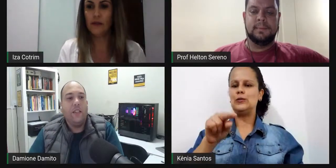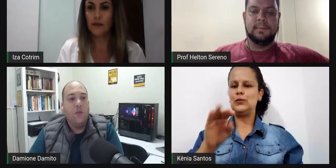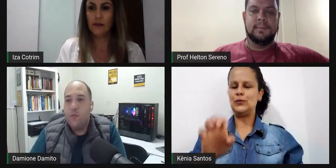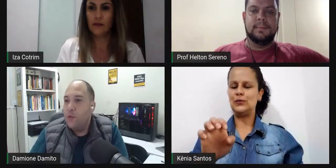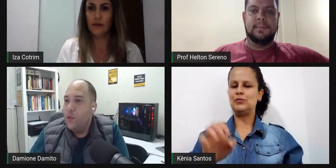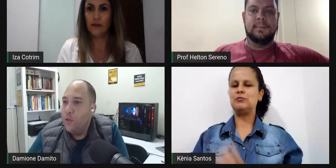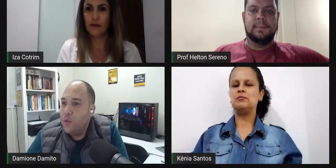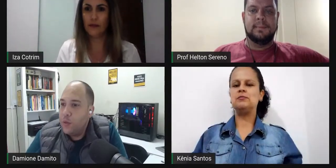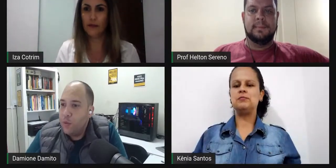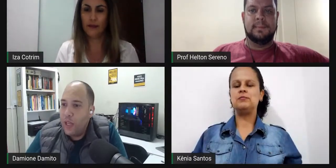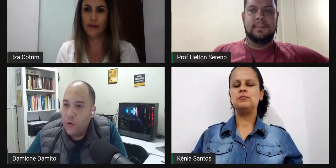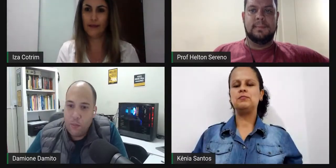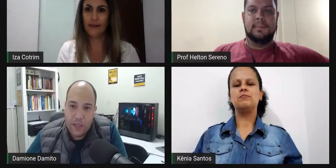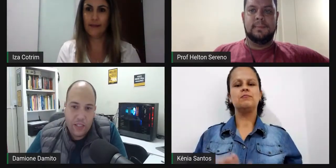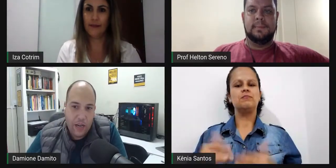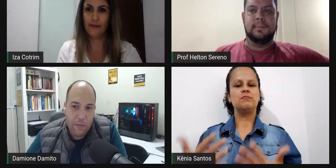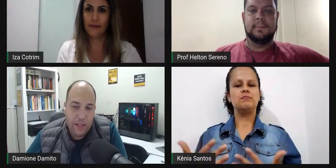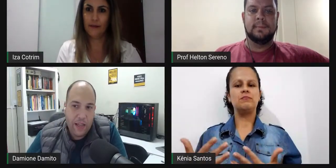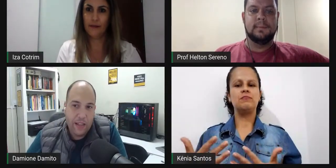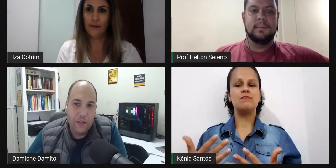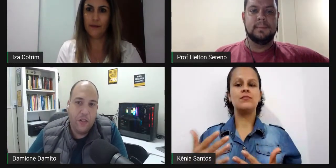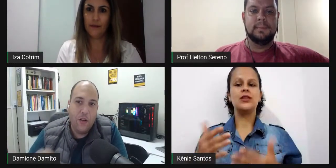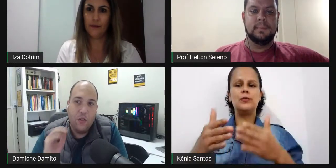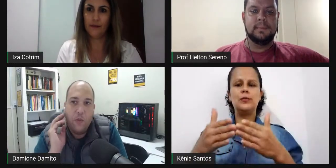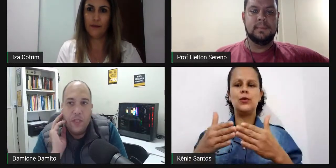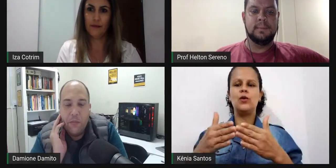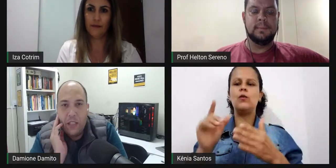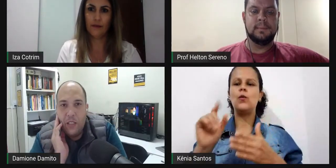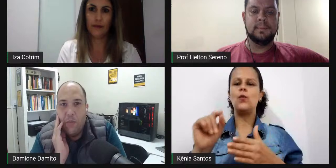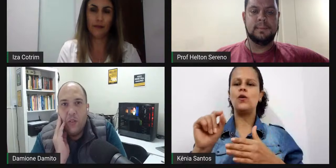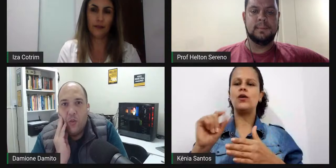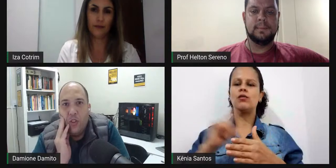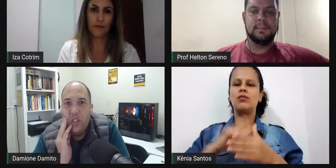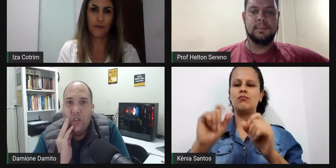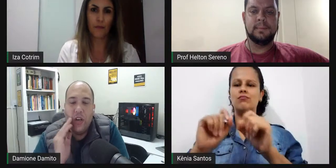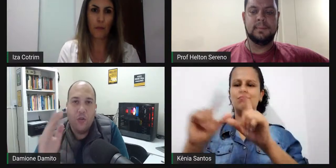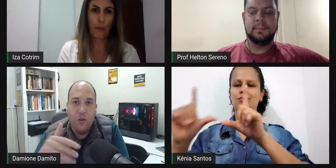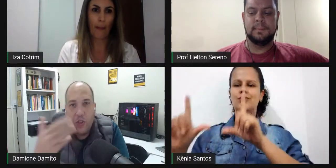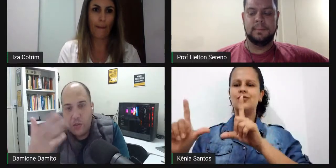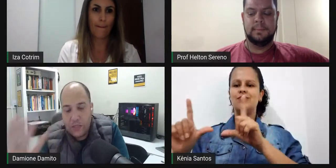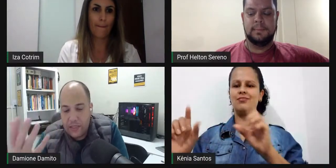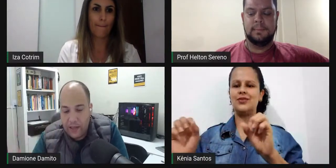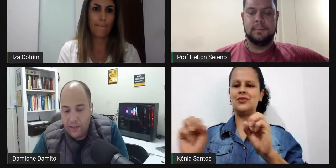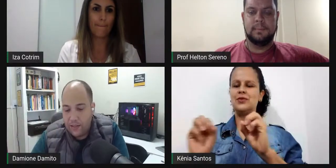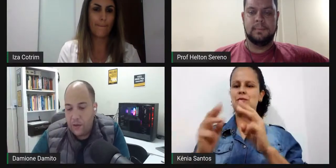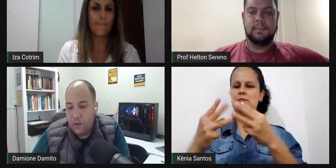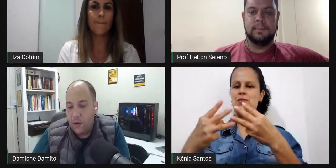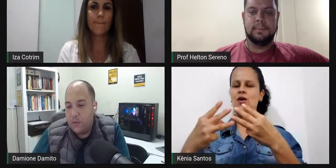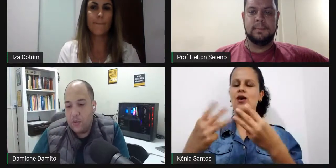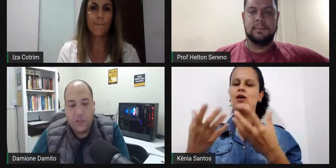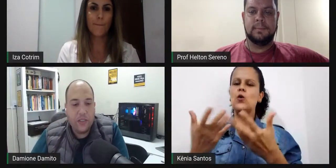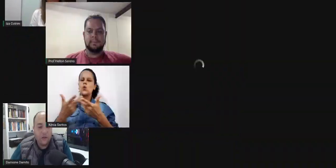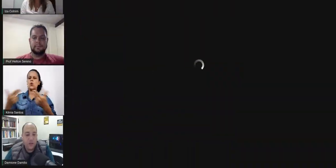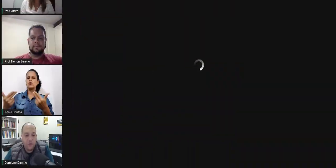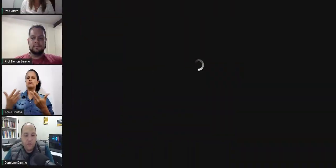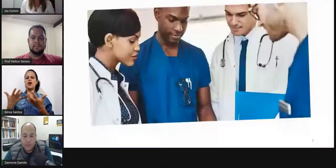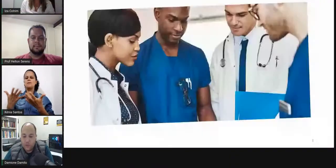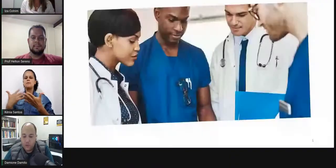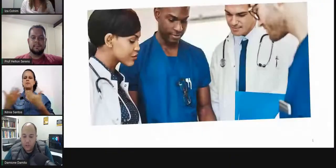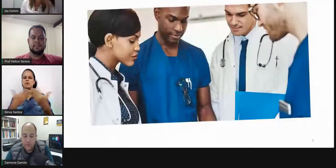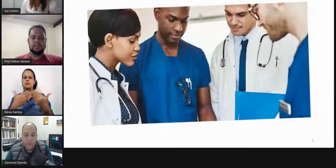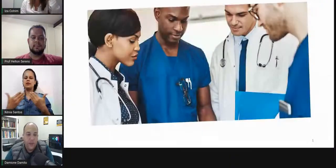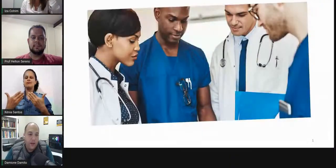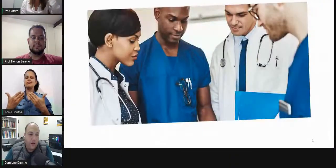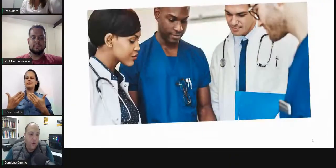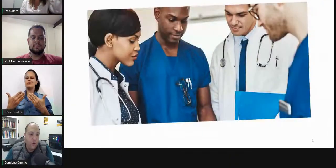e se puderem compartilhar a minha tela, eu tenho só algumas imagens pra discutir, eu quero discutir algumas ideias, algumas coisas que eu tenho